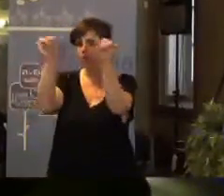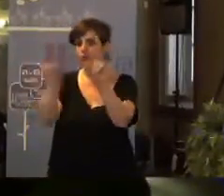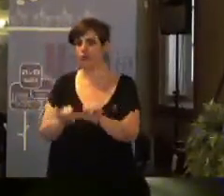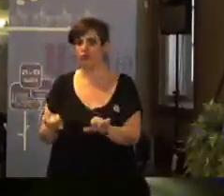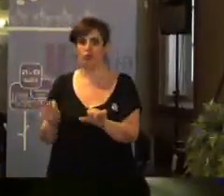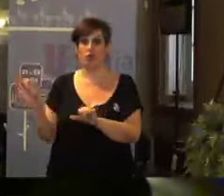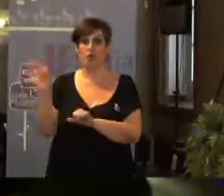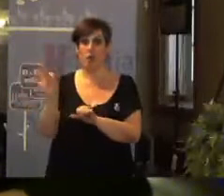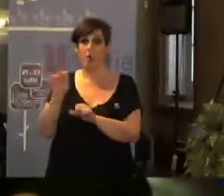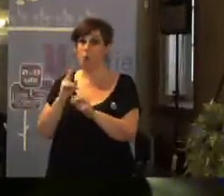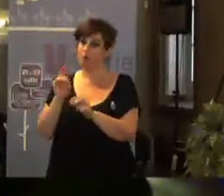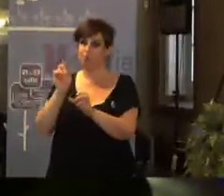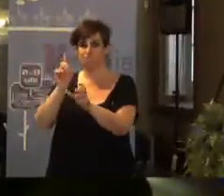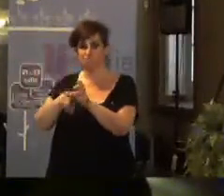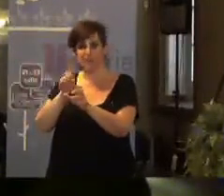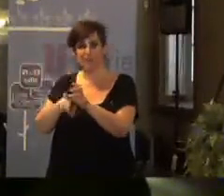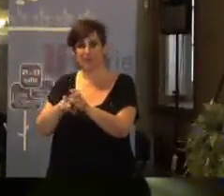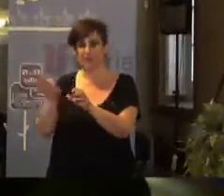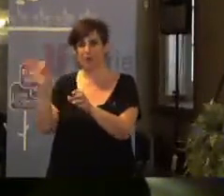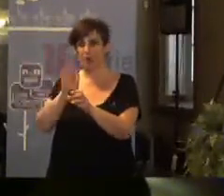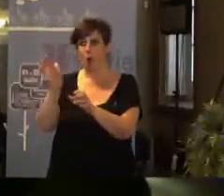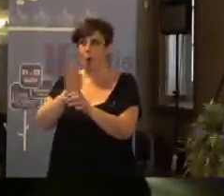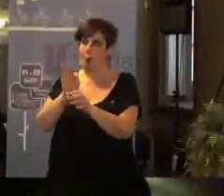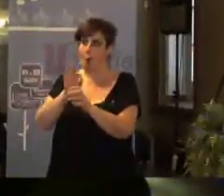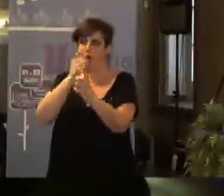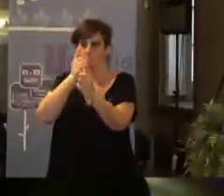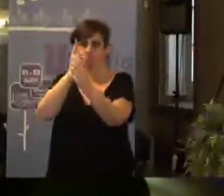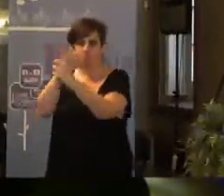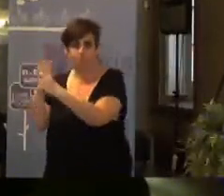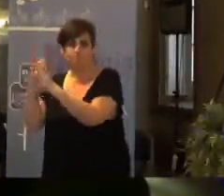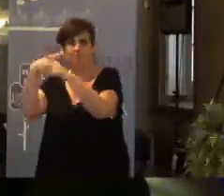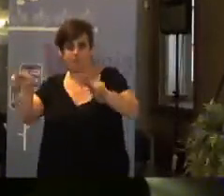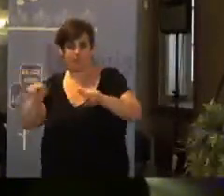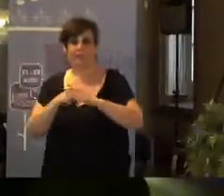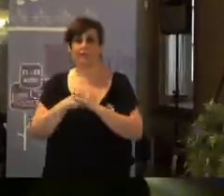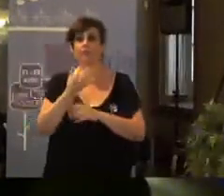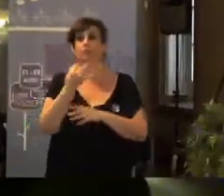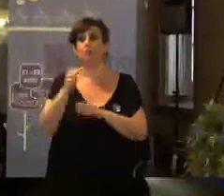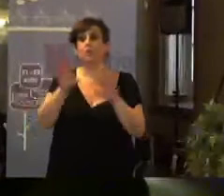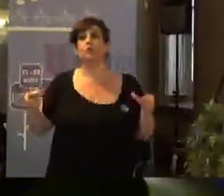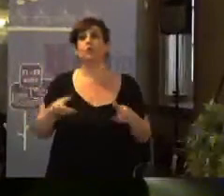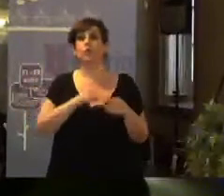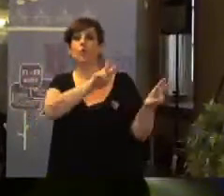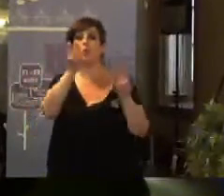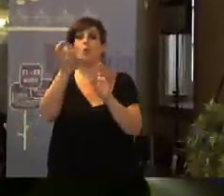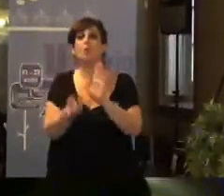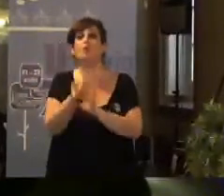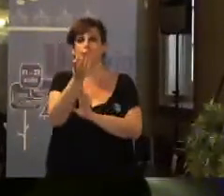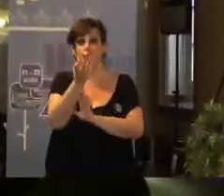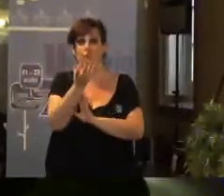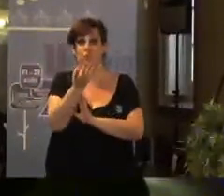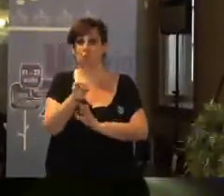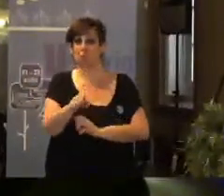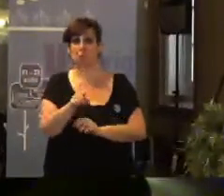de intervenção muito diferentes daqueles que existiam na UDP, e surge um partido novo, com dinâmicas